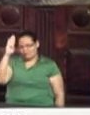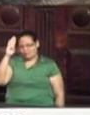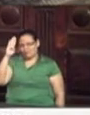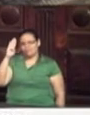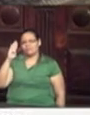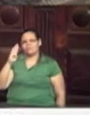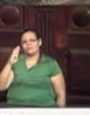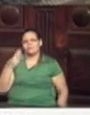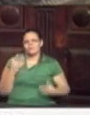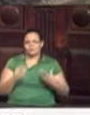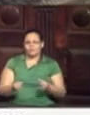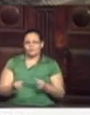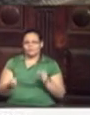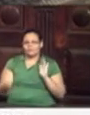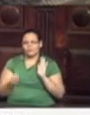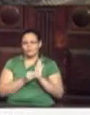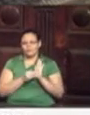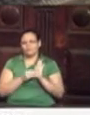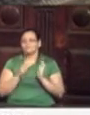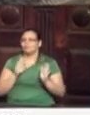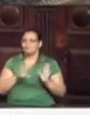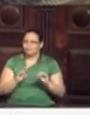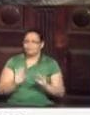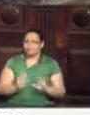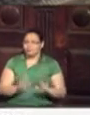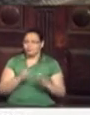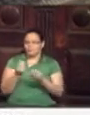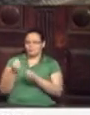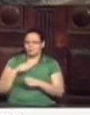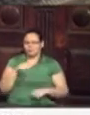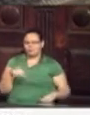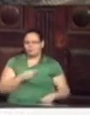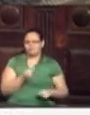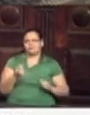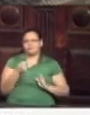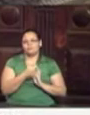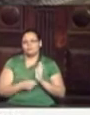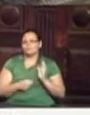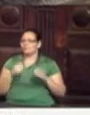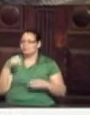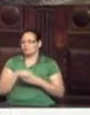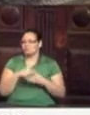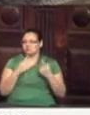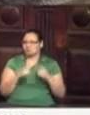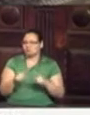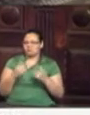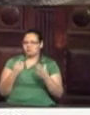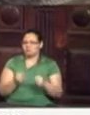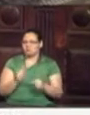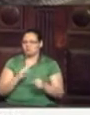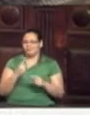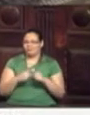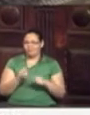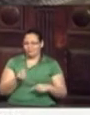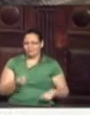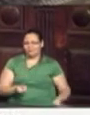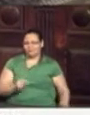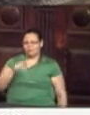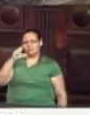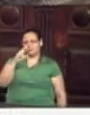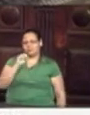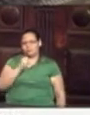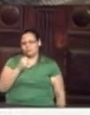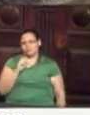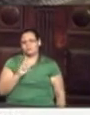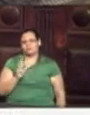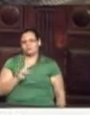destaque, aprovando a sua emenda, mas muitos de nós, na hora de votar a matéria, votamos contra a matéria, em função do aumento para R$ 8,00, que